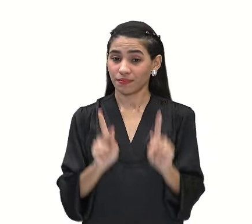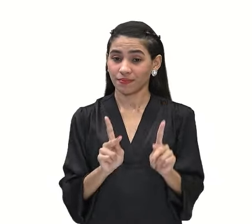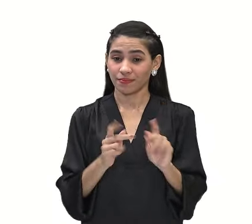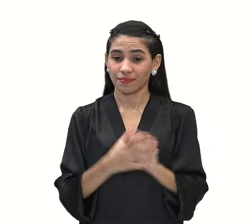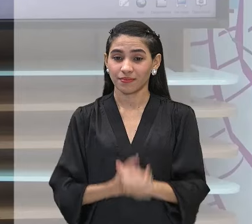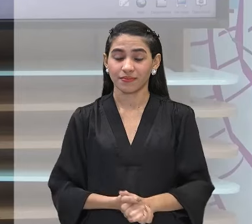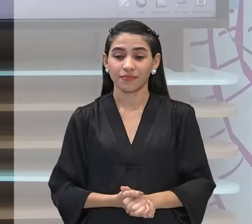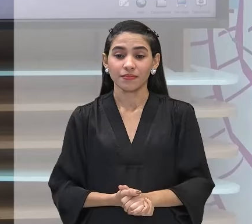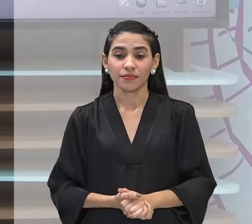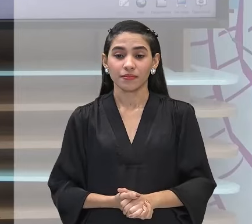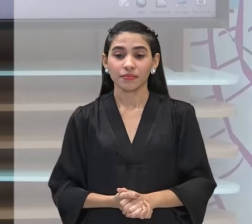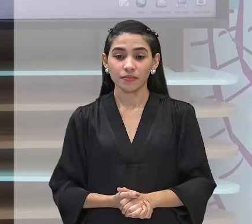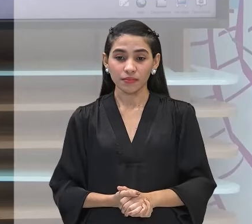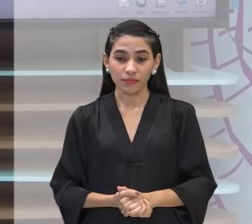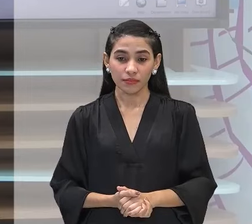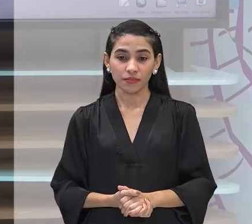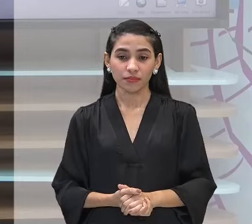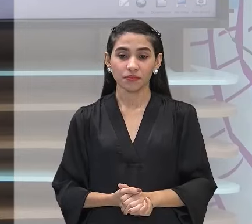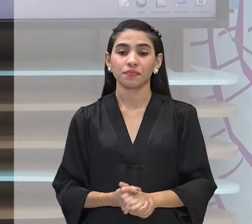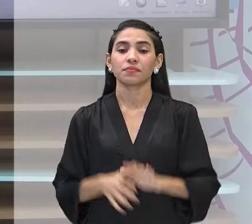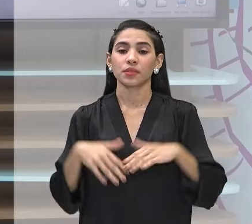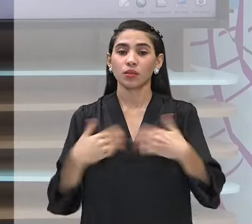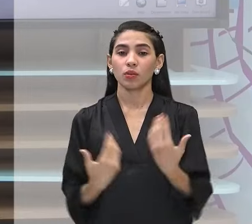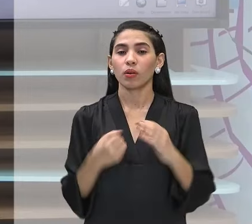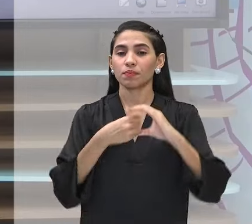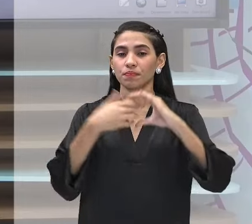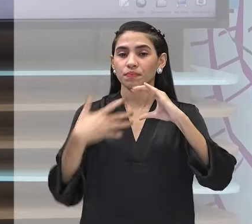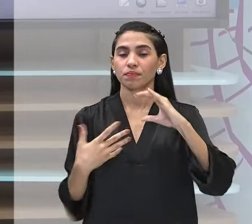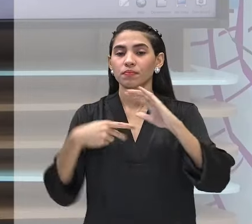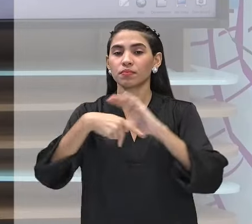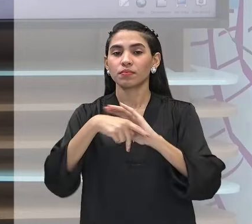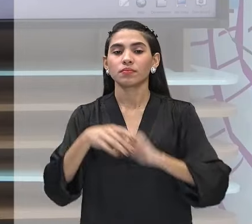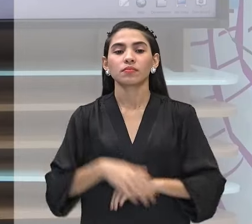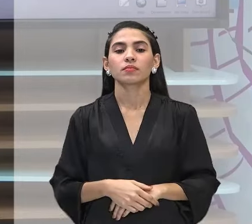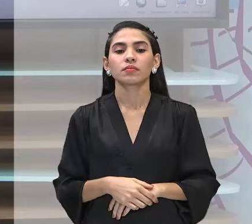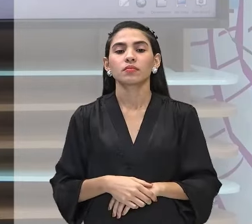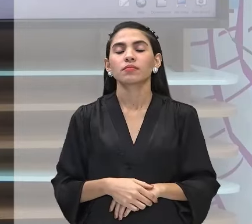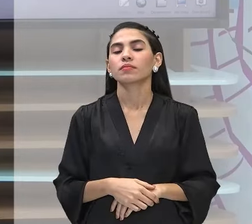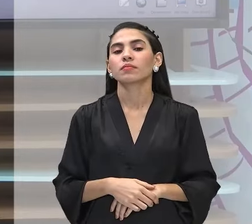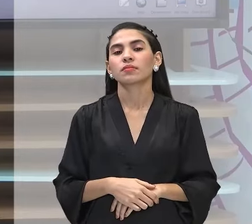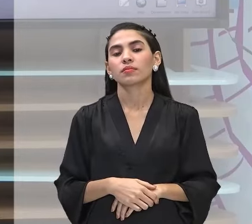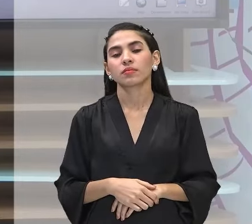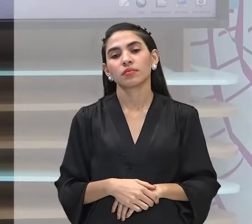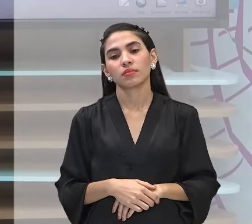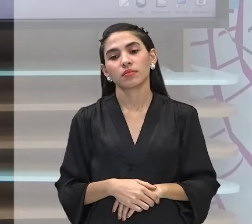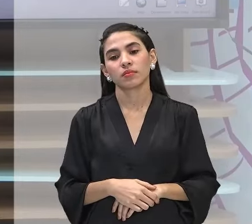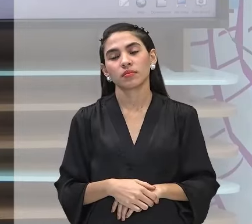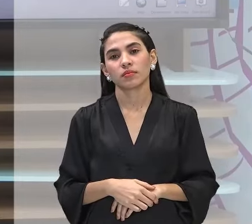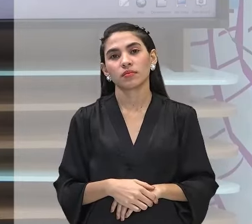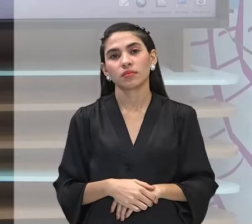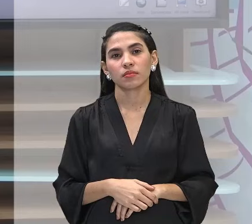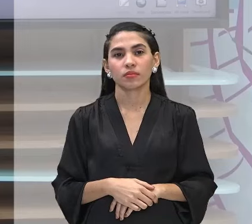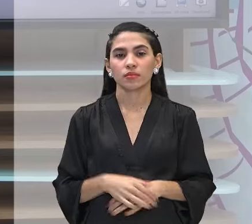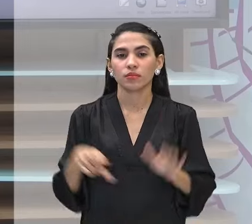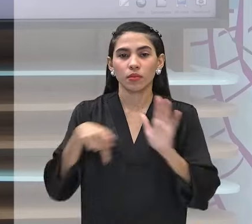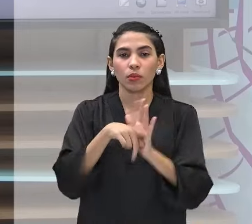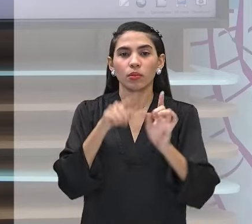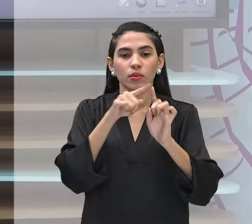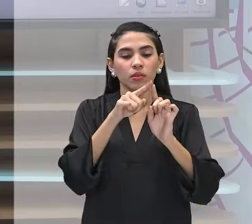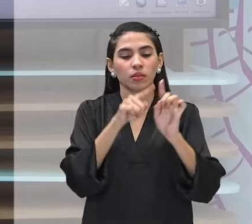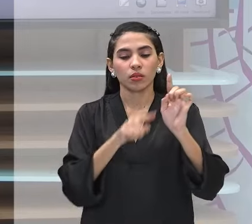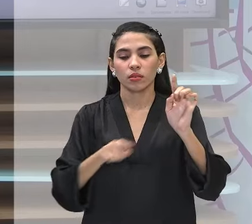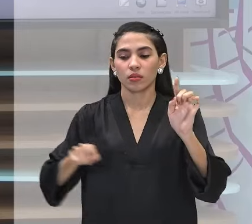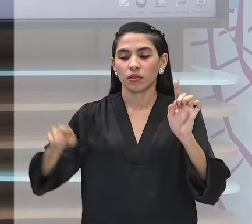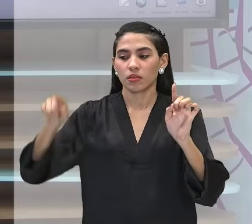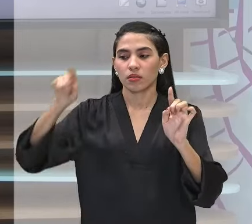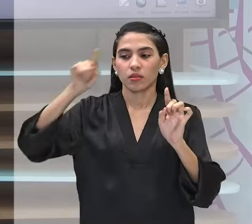então observando olha Quais são os elementos que eles fazem parte da circunferência quando nós temos a